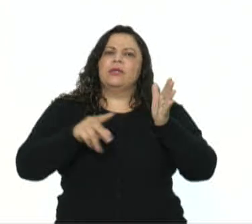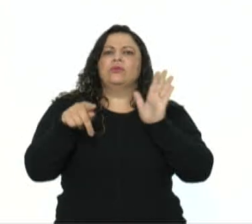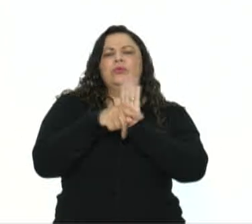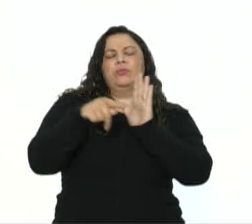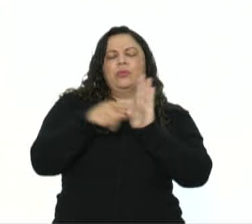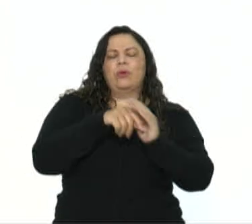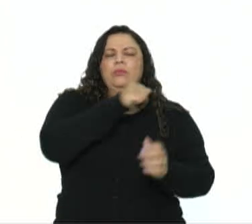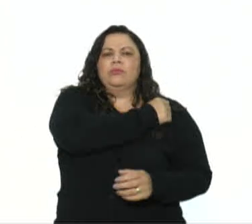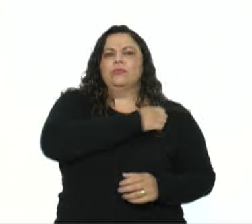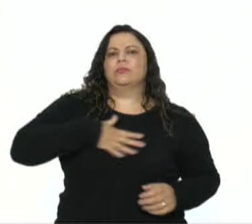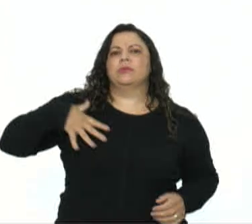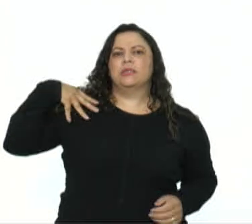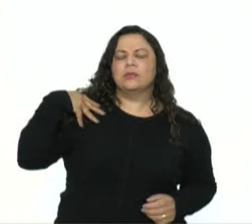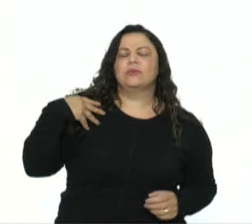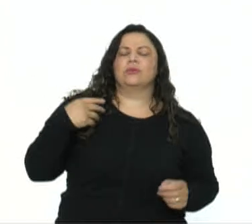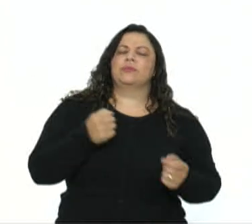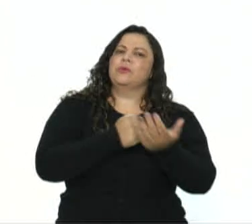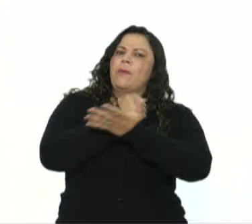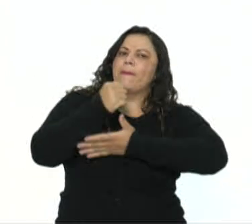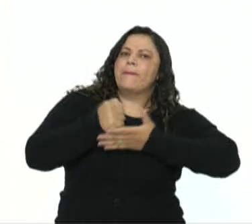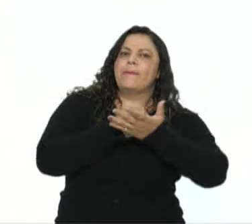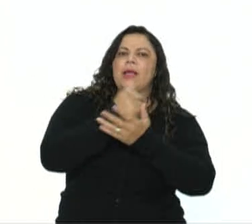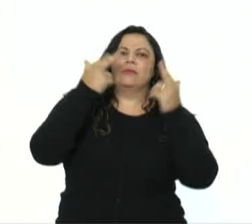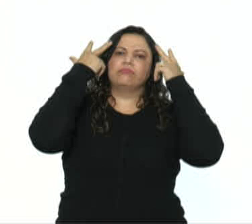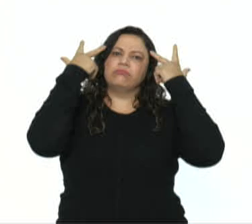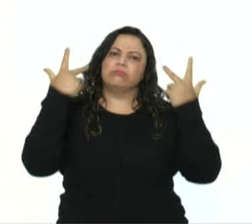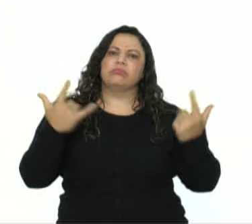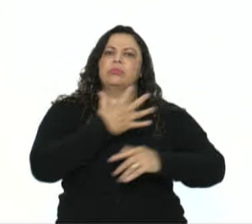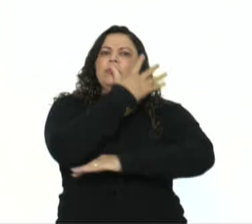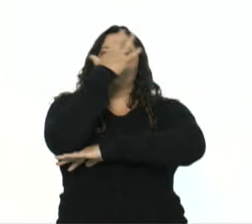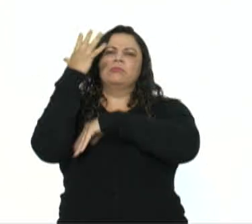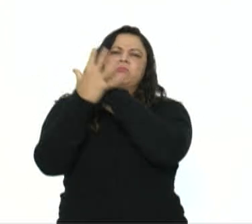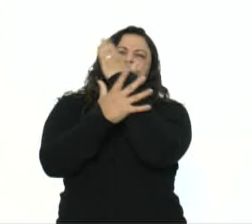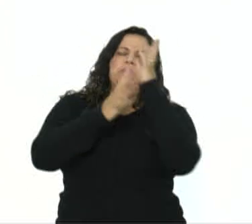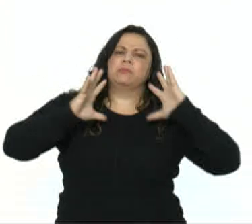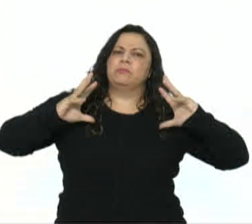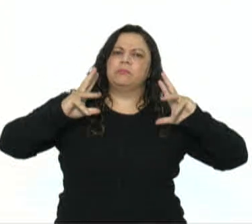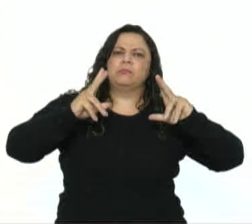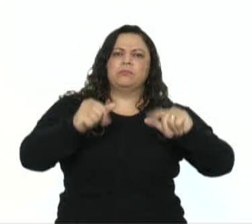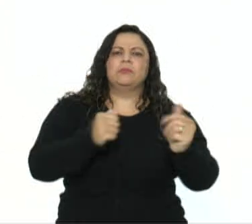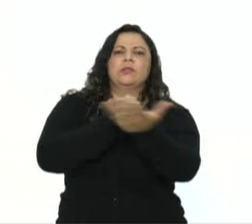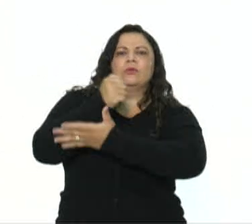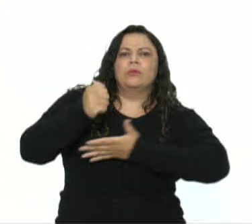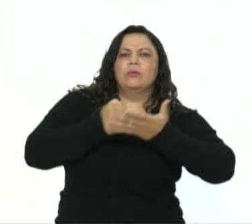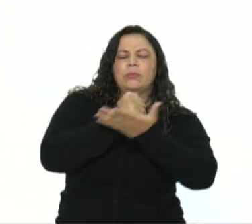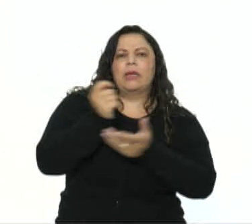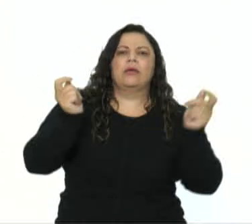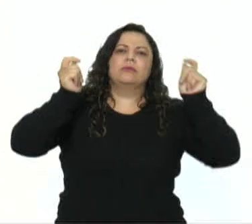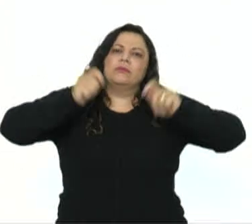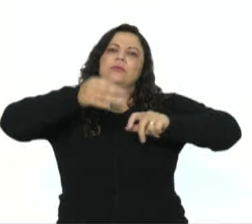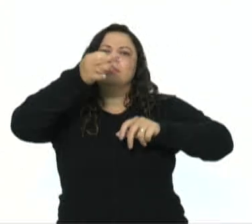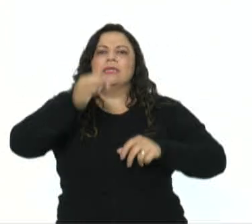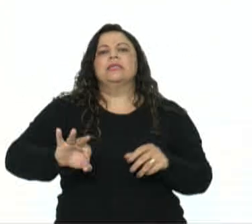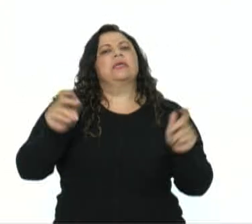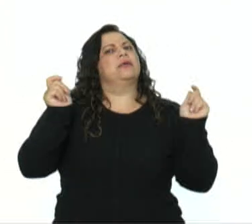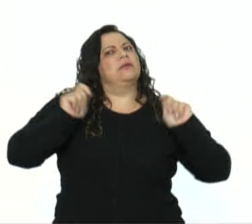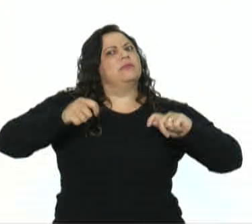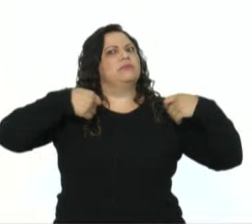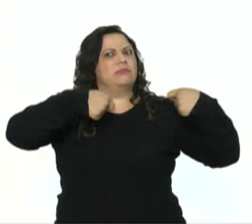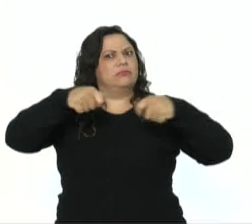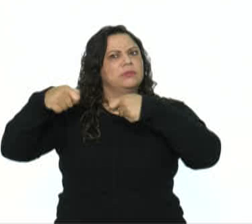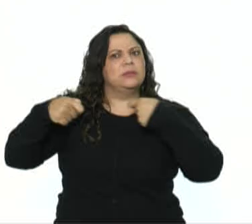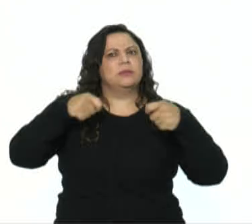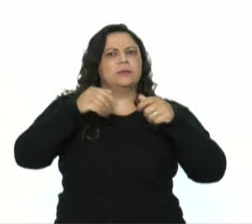tinha como base a natureza. Embora ter a natureza como base fosse correto, era preciso estabelecer melhor